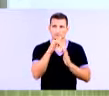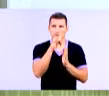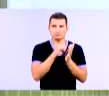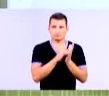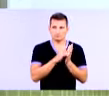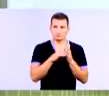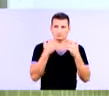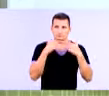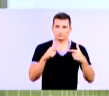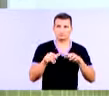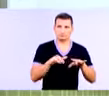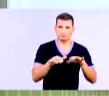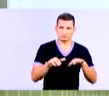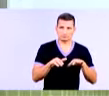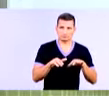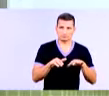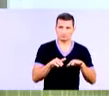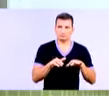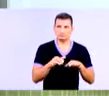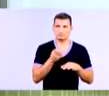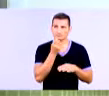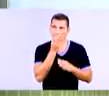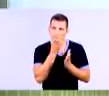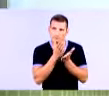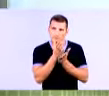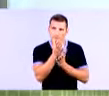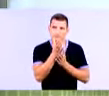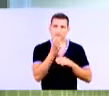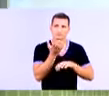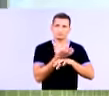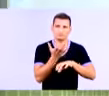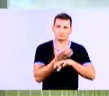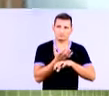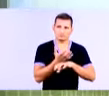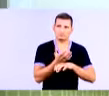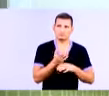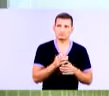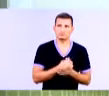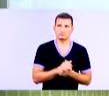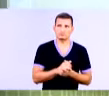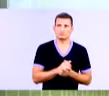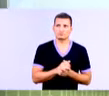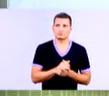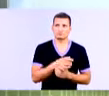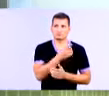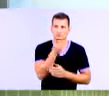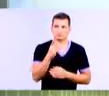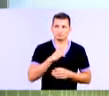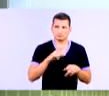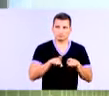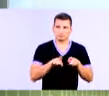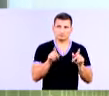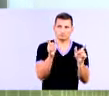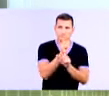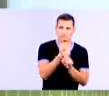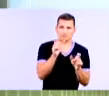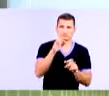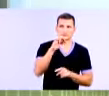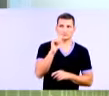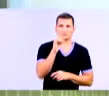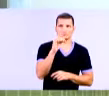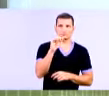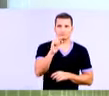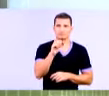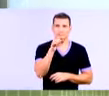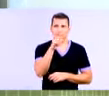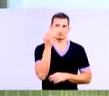essas linguagens de programação para o bom caminhamento da nossa disciplina. Inclusive vocês estão tendo aí também estrutura de dados que para você